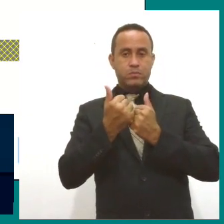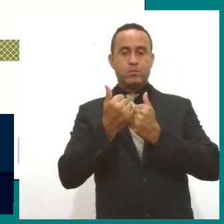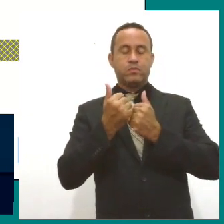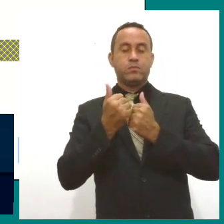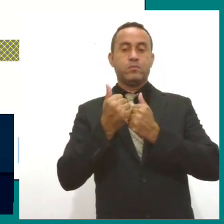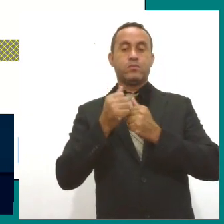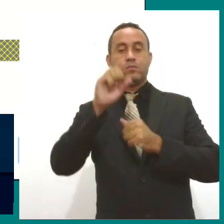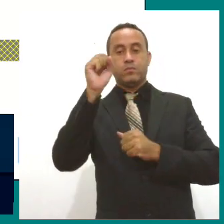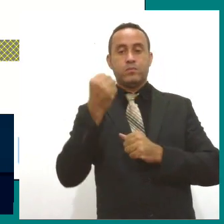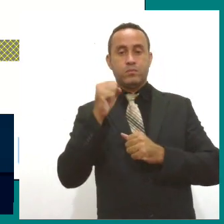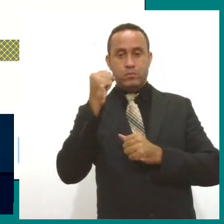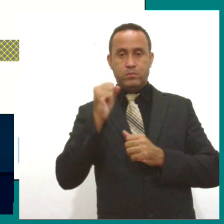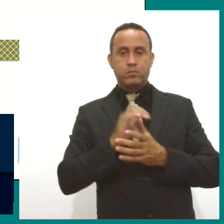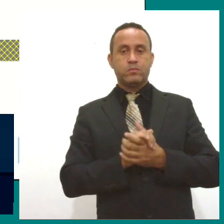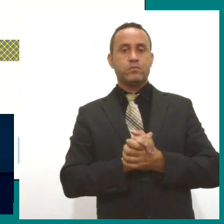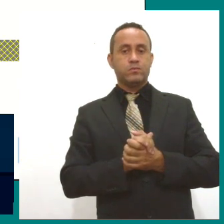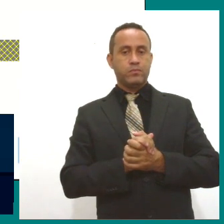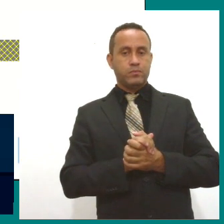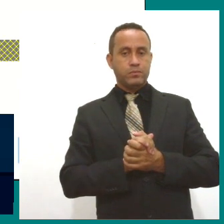Sergipe. O próximo, por favor.